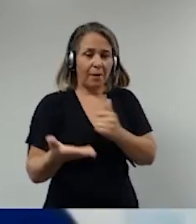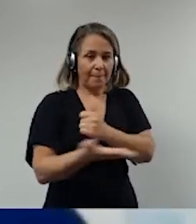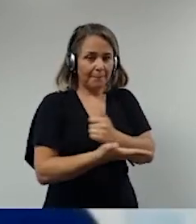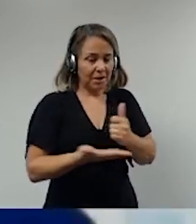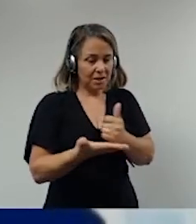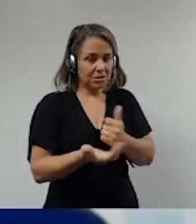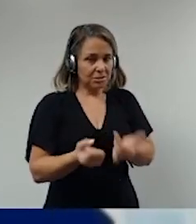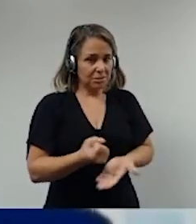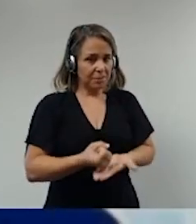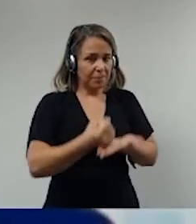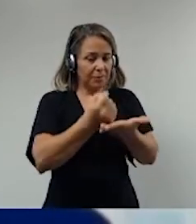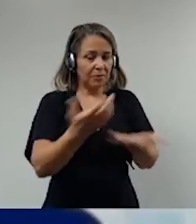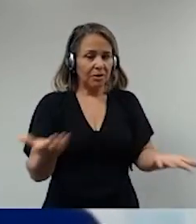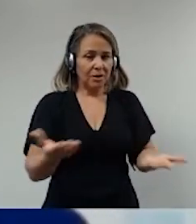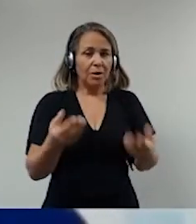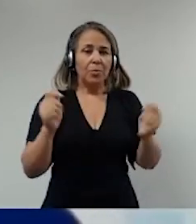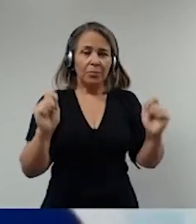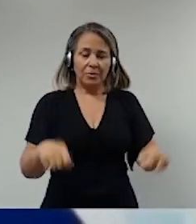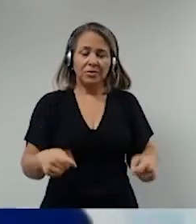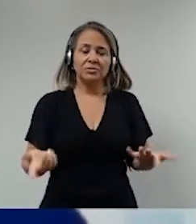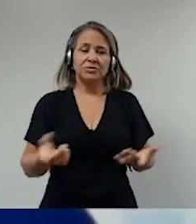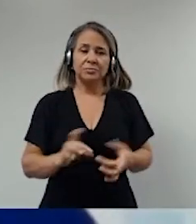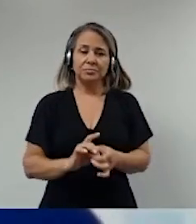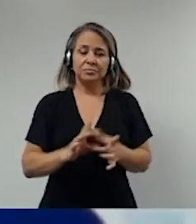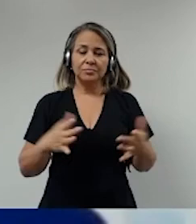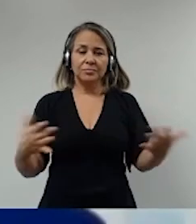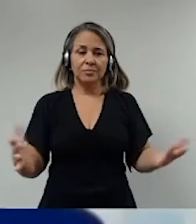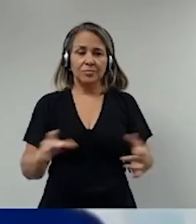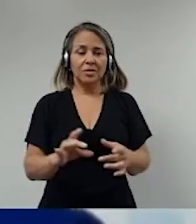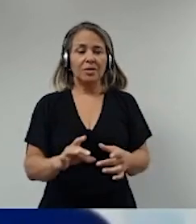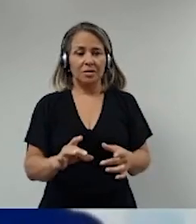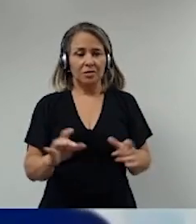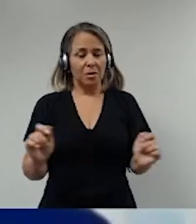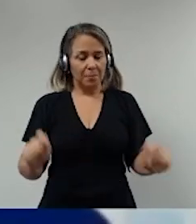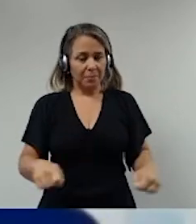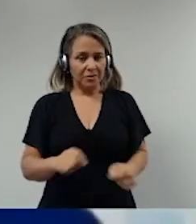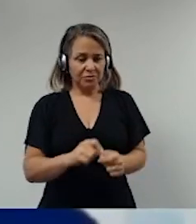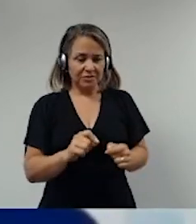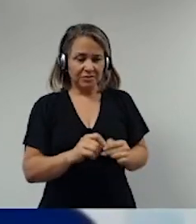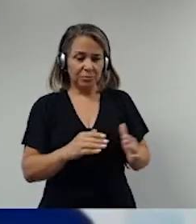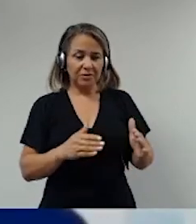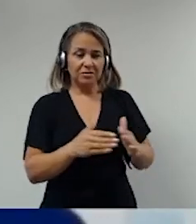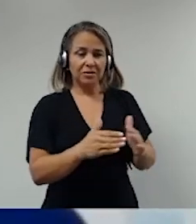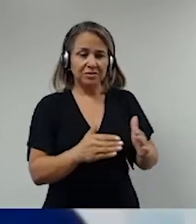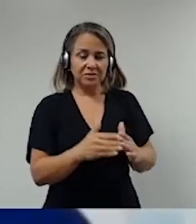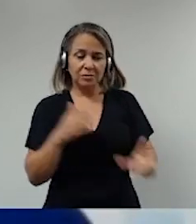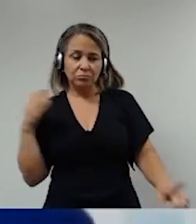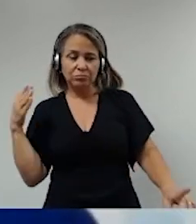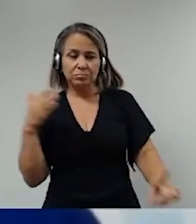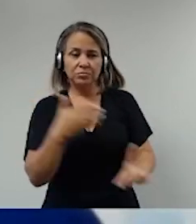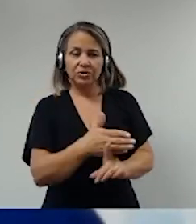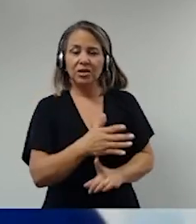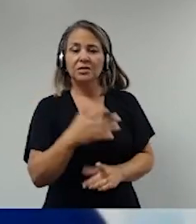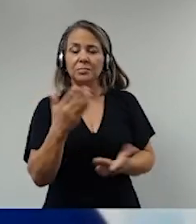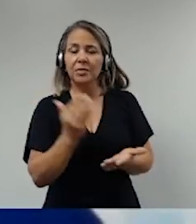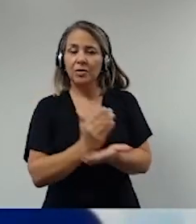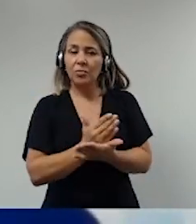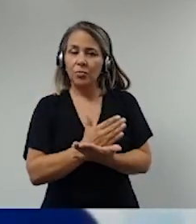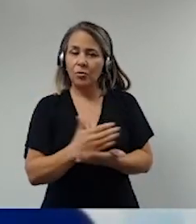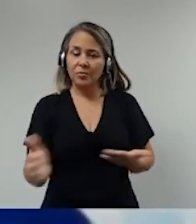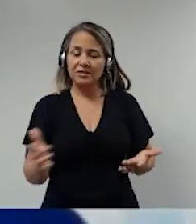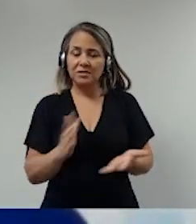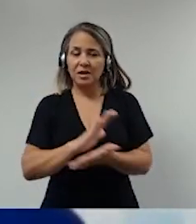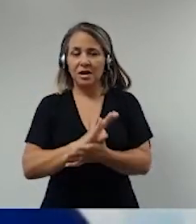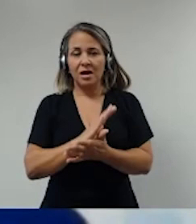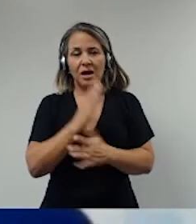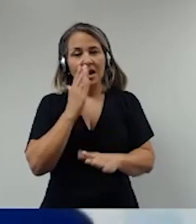sustentáculo do Estado Democrático de Direito, ou do exercício dos poderes, podem fazer uma intervenção direta para começar a combater